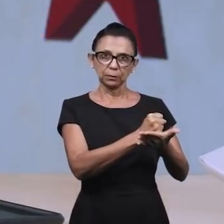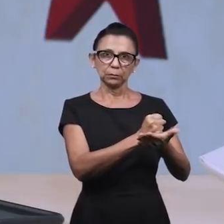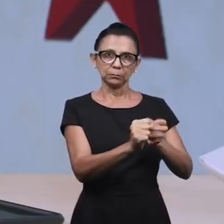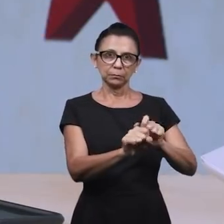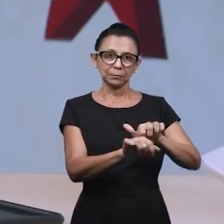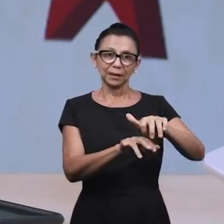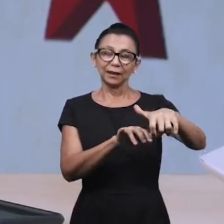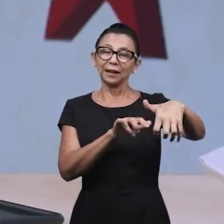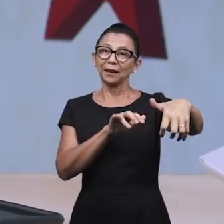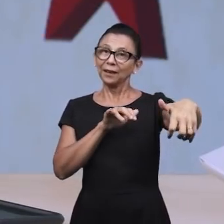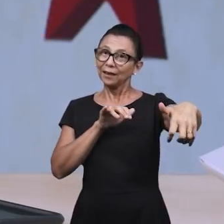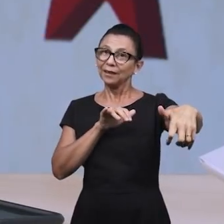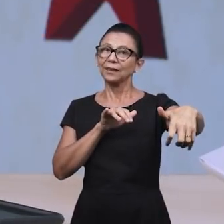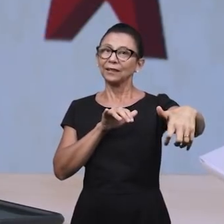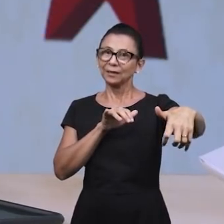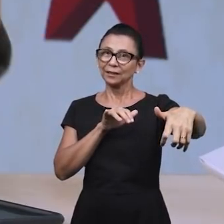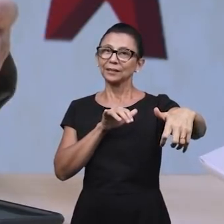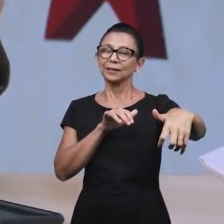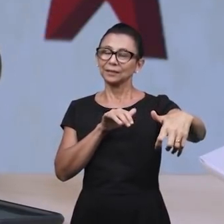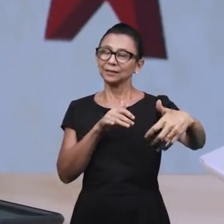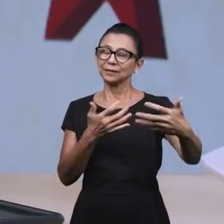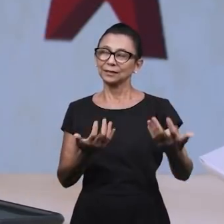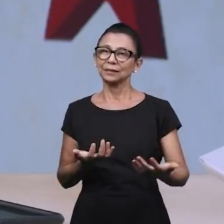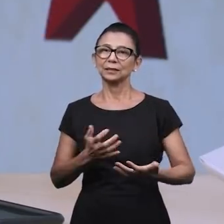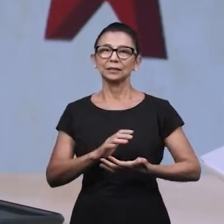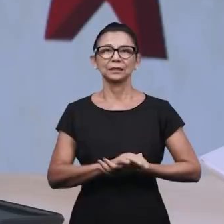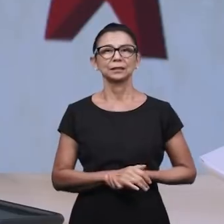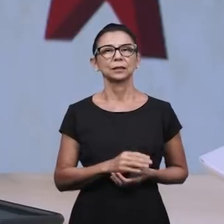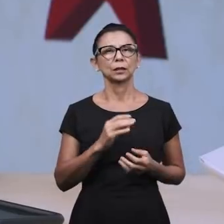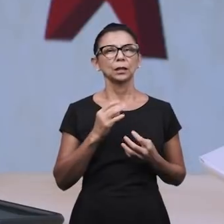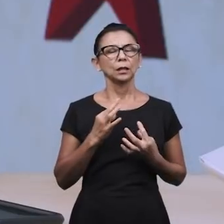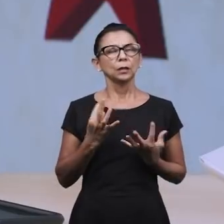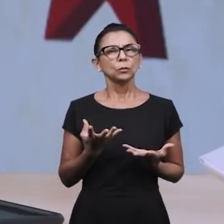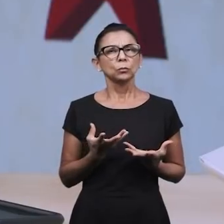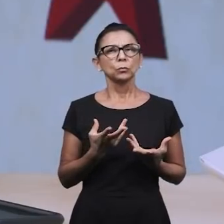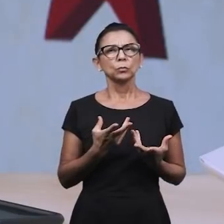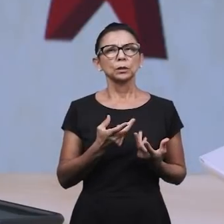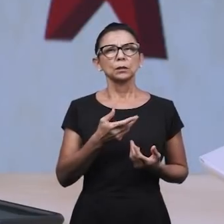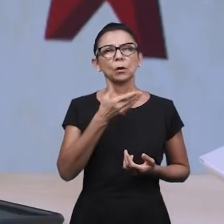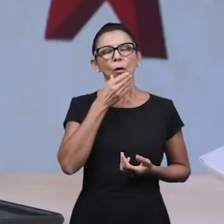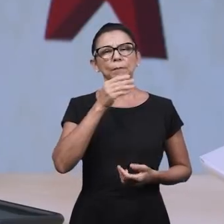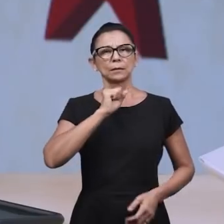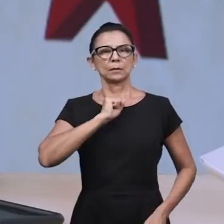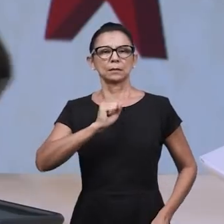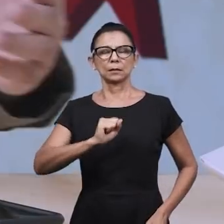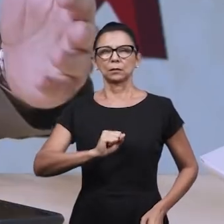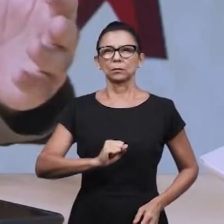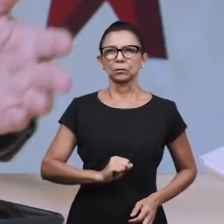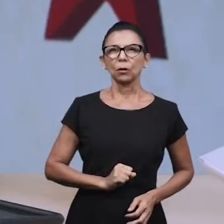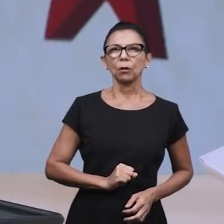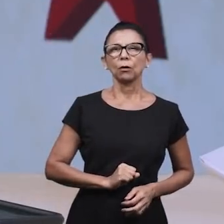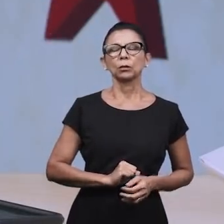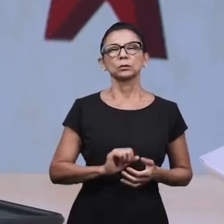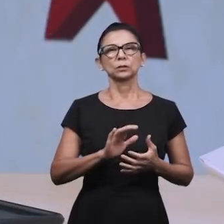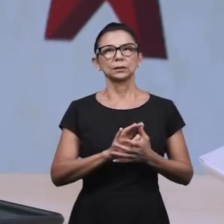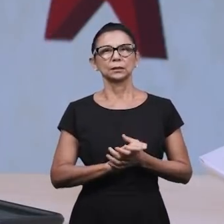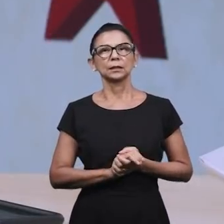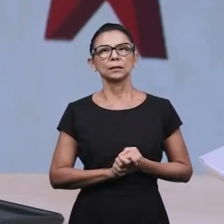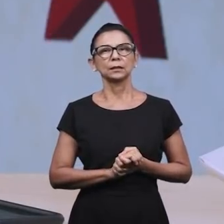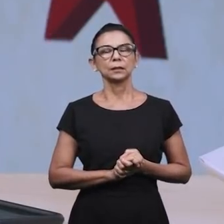Testamento, e falando que aquilo que os escribas, os sacerdotes examinavam nas